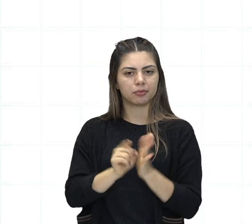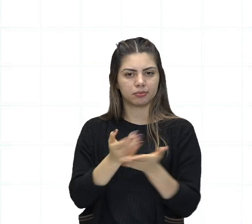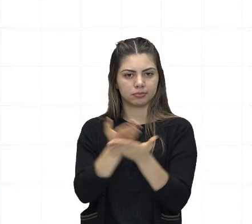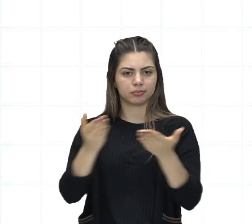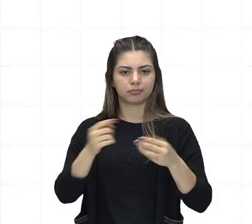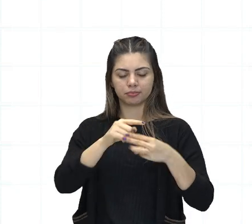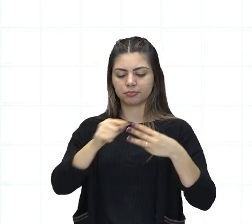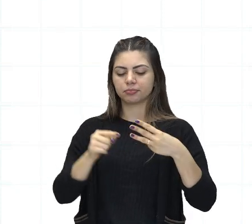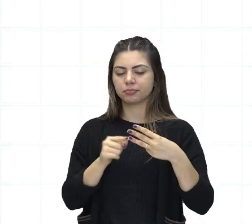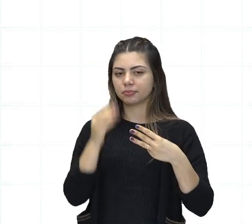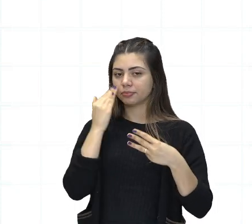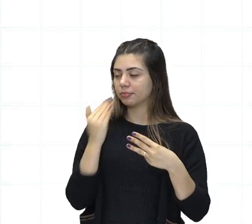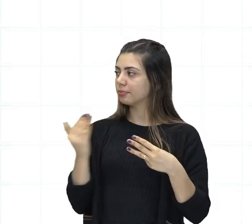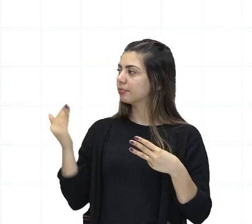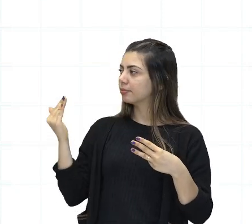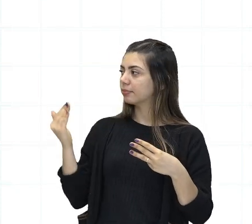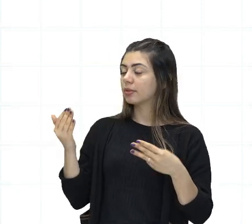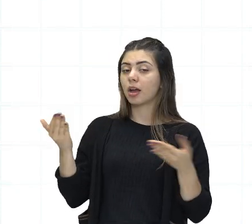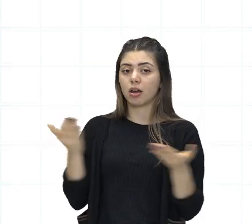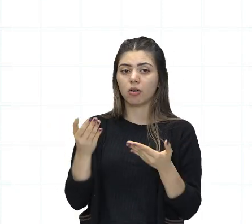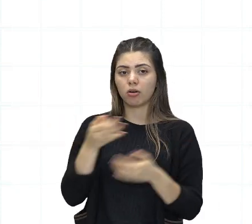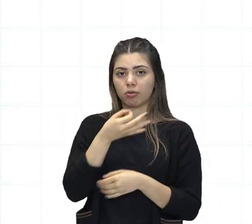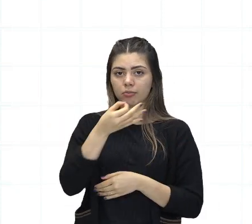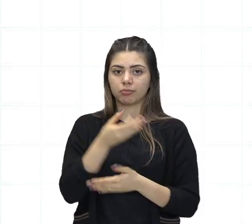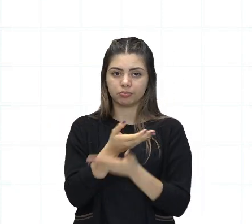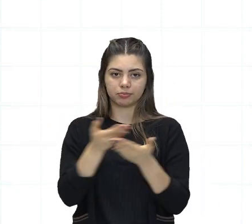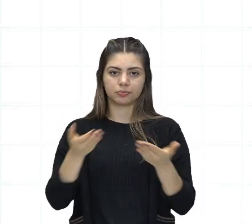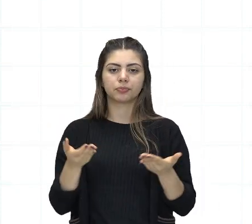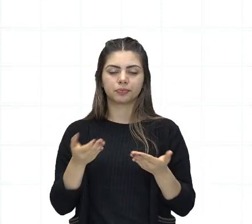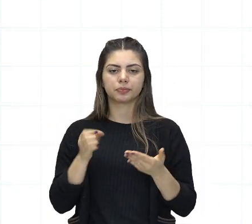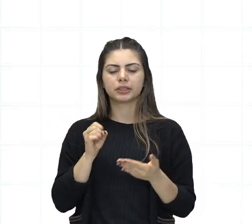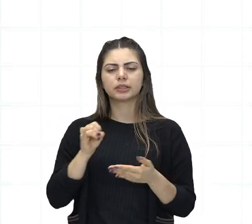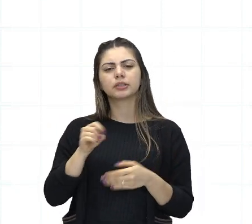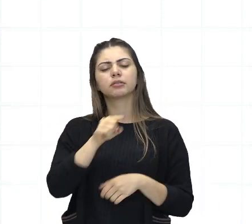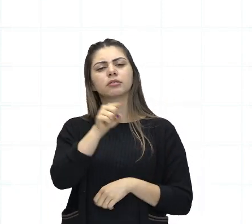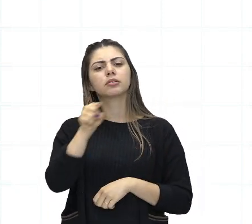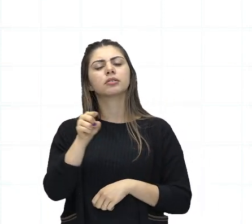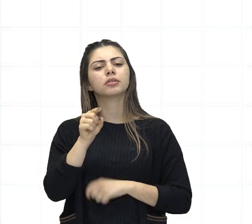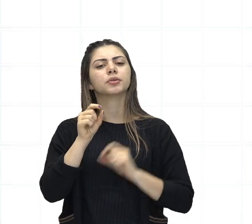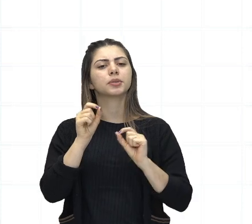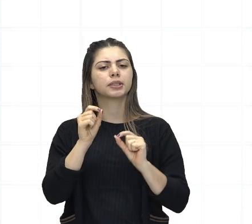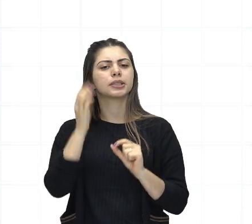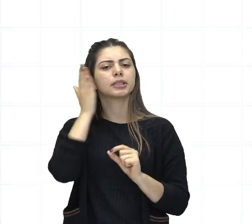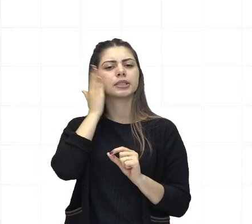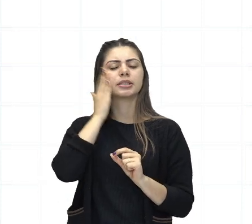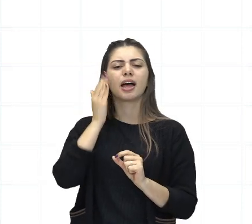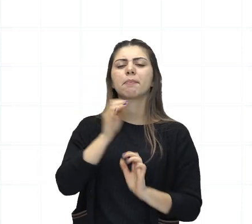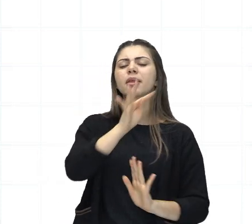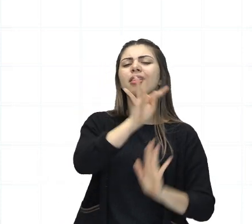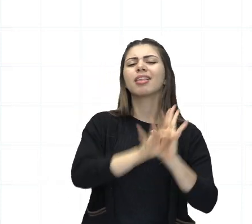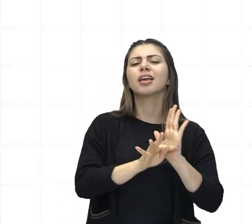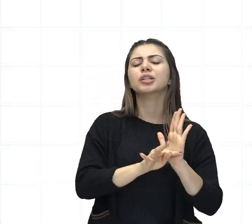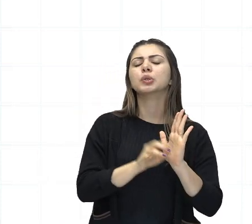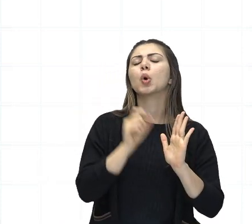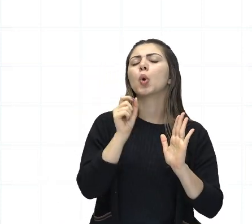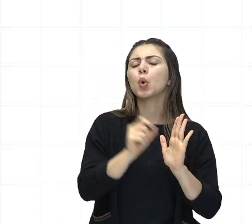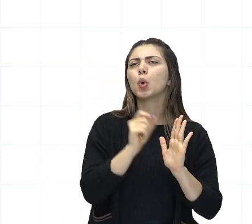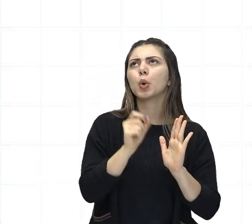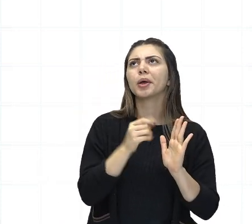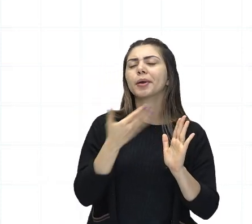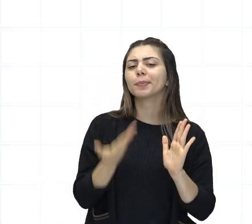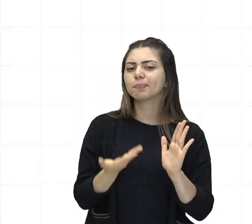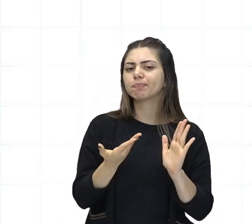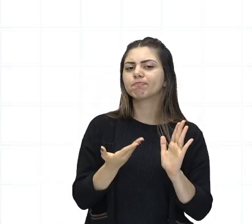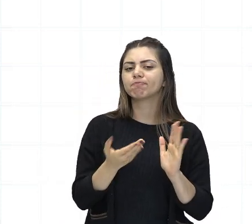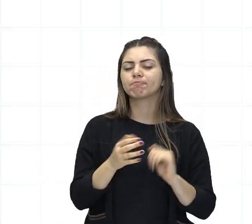vocês. Eu gostaria de saber aí se vocês sabem o que é texto, certo? Ou